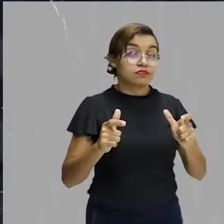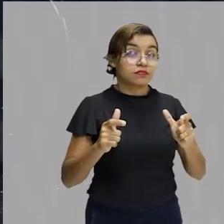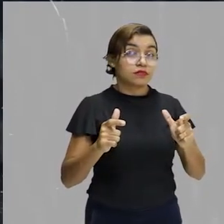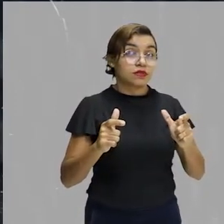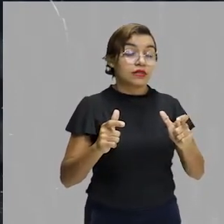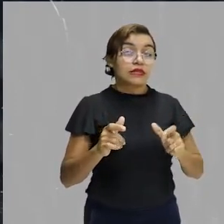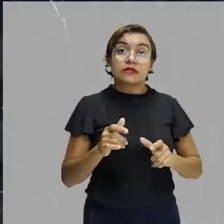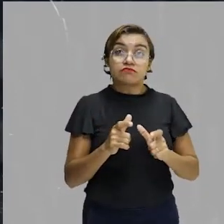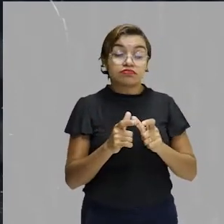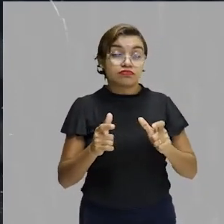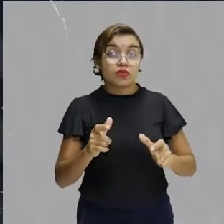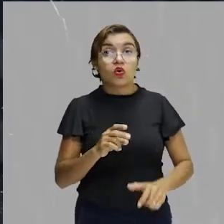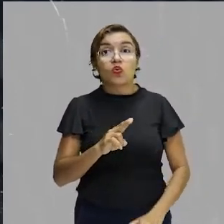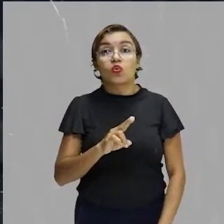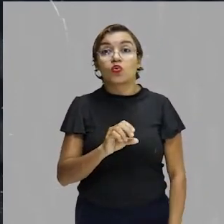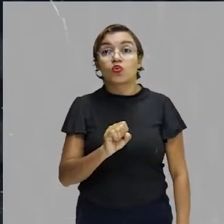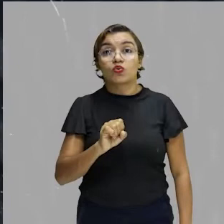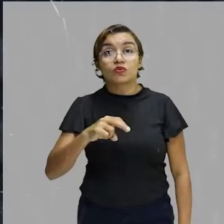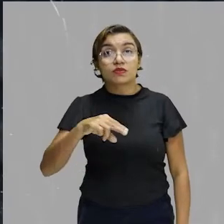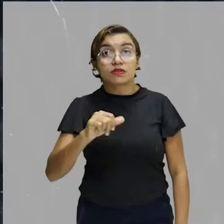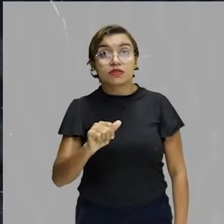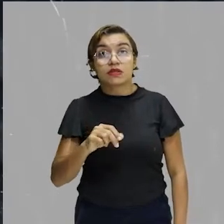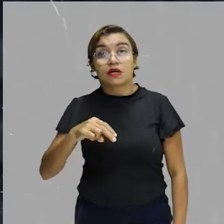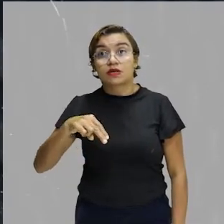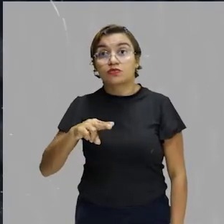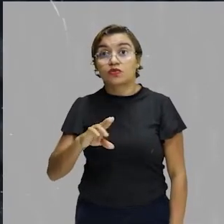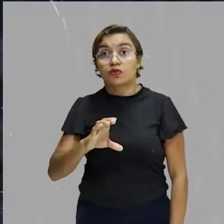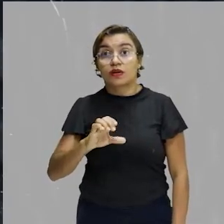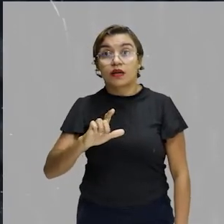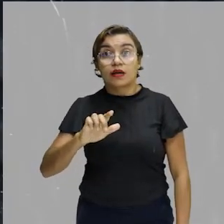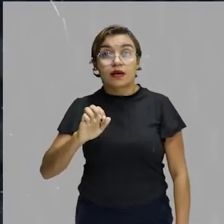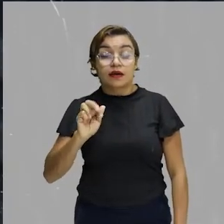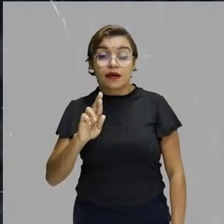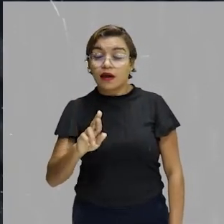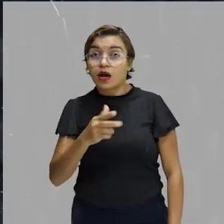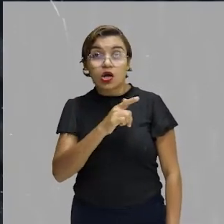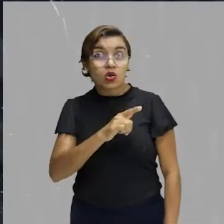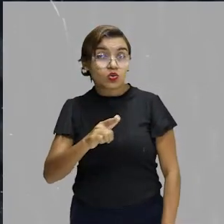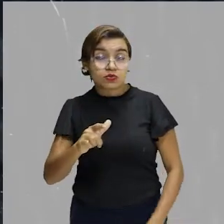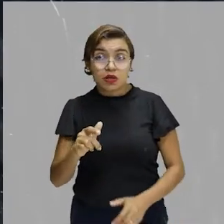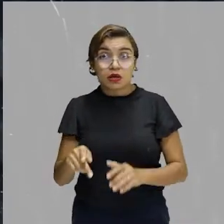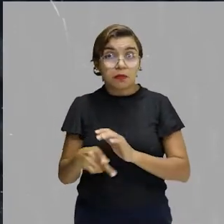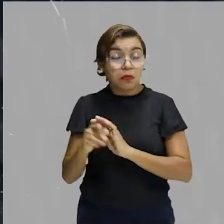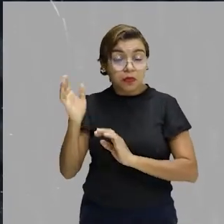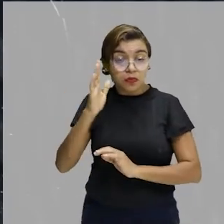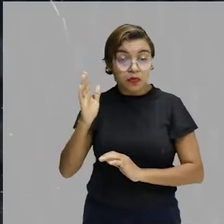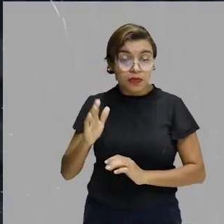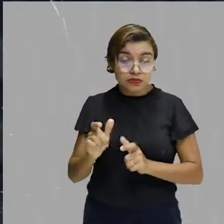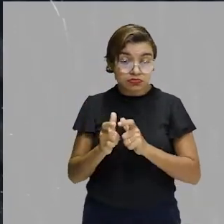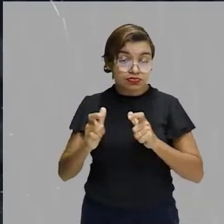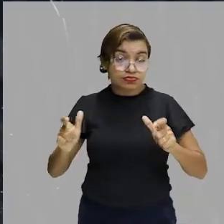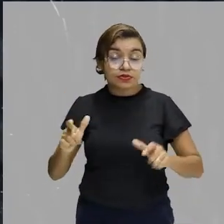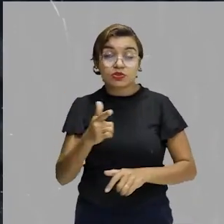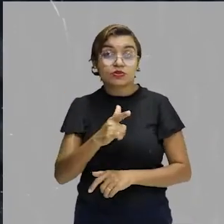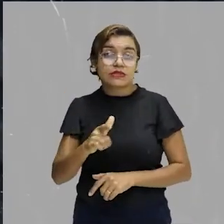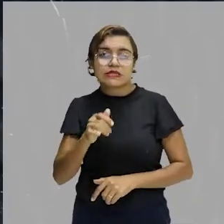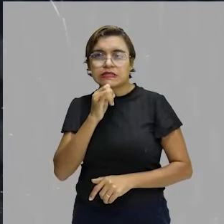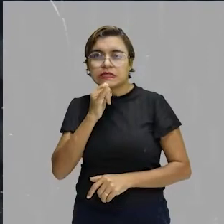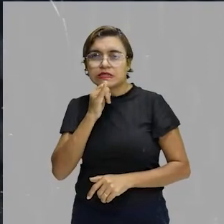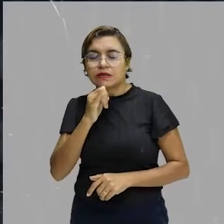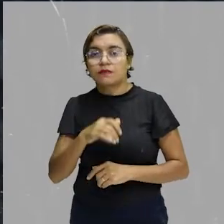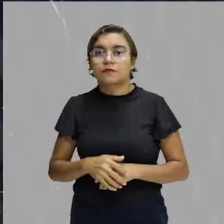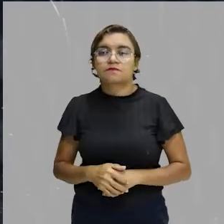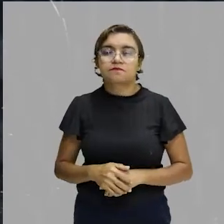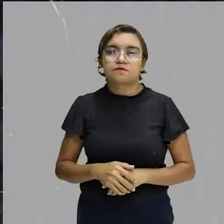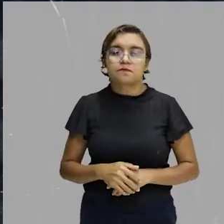Brasil. E a usina nuclear, na realidade, em relação a impactos ambientais, se comparado com a utilização de outras fontes